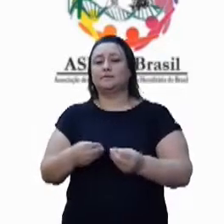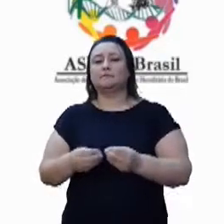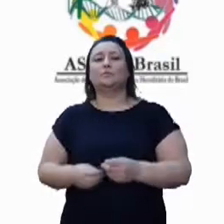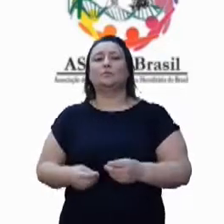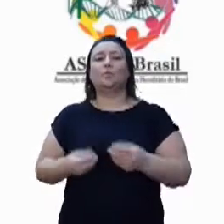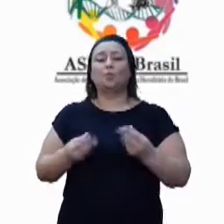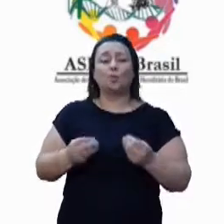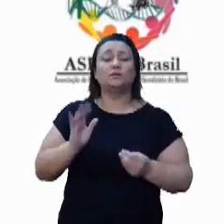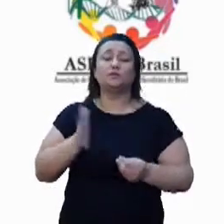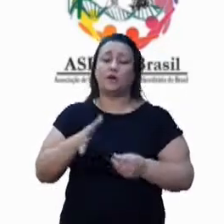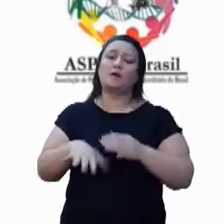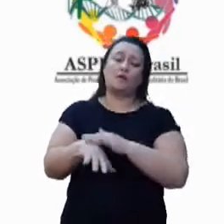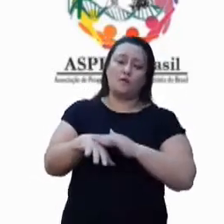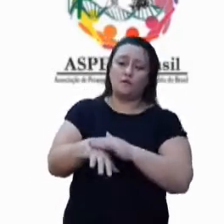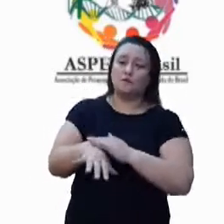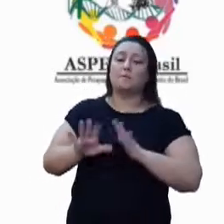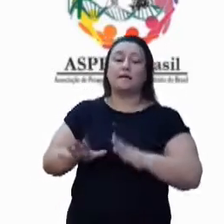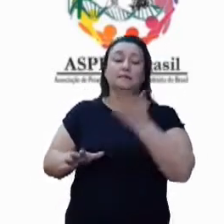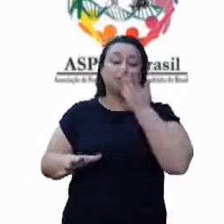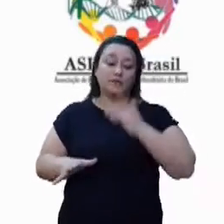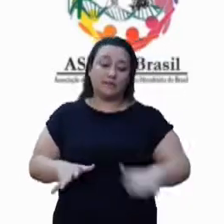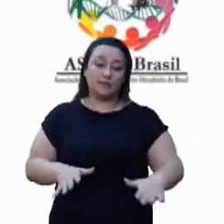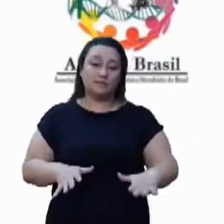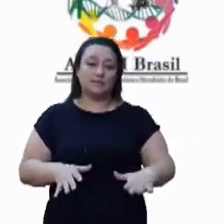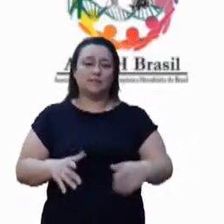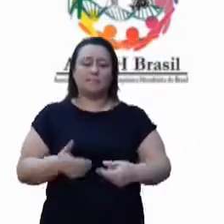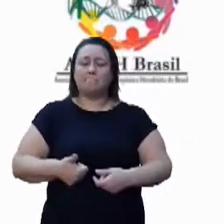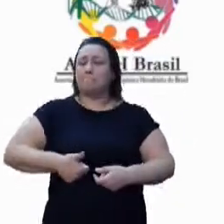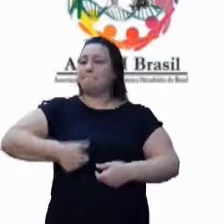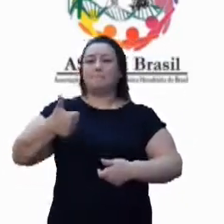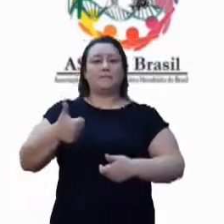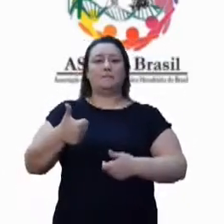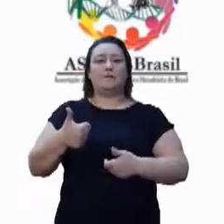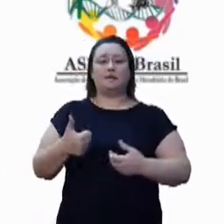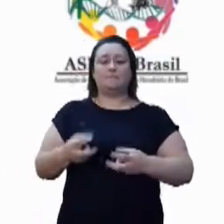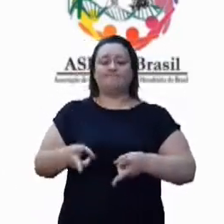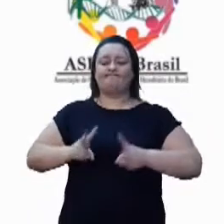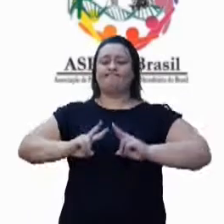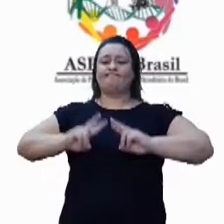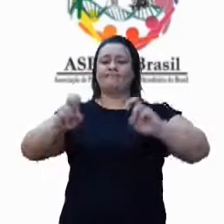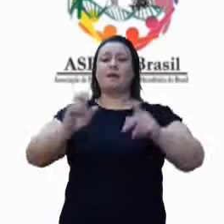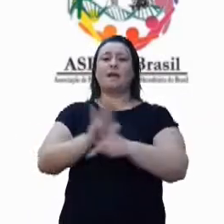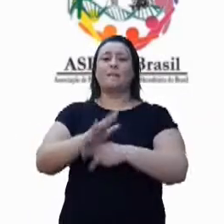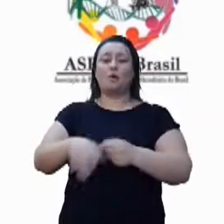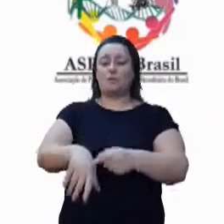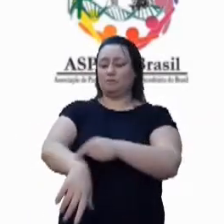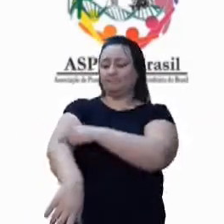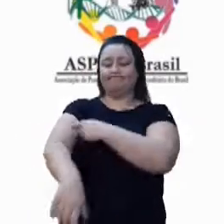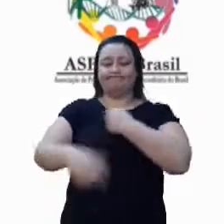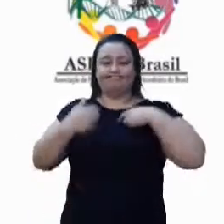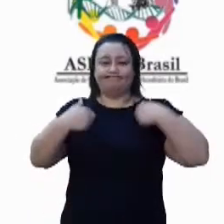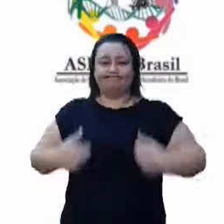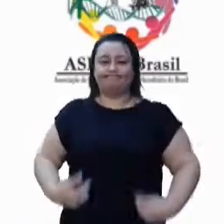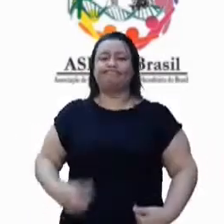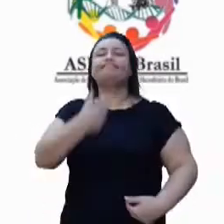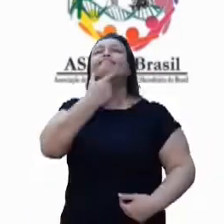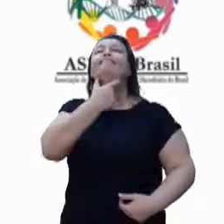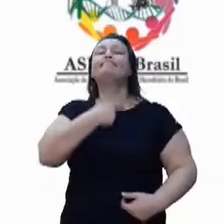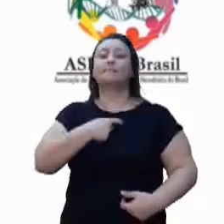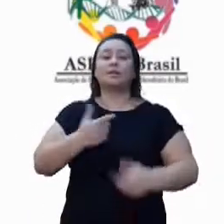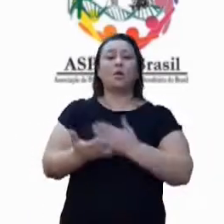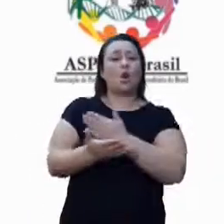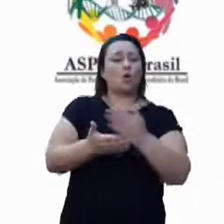gente já conversou, mas normalmente são crianças que a primeira manifestação é alteração cutânea, tá? Logo ao